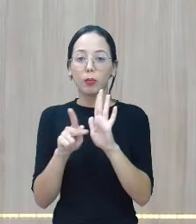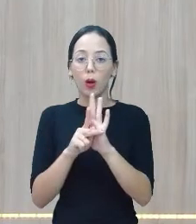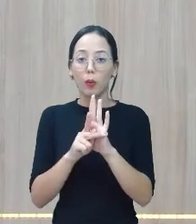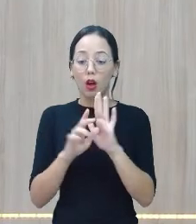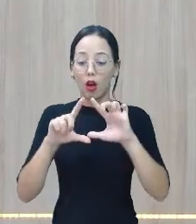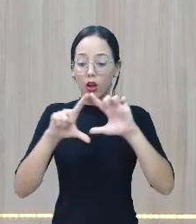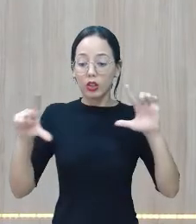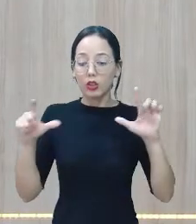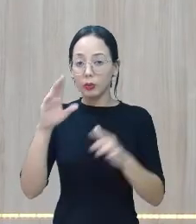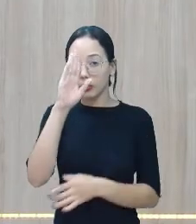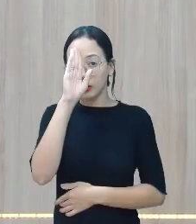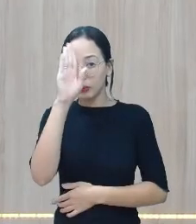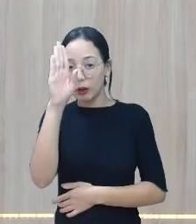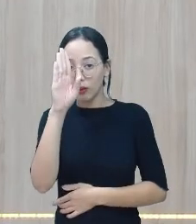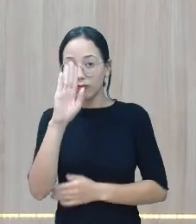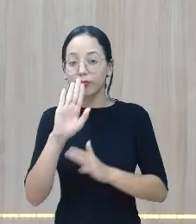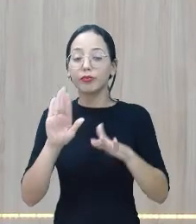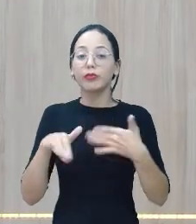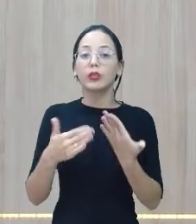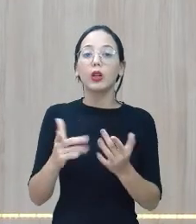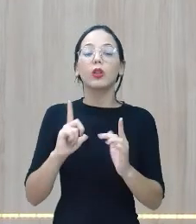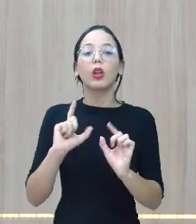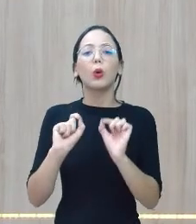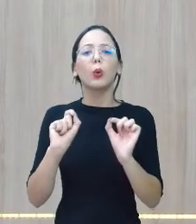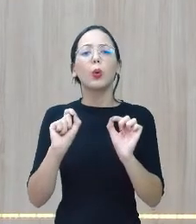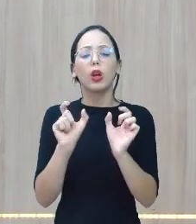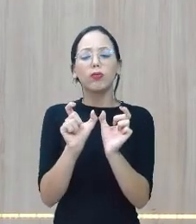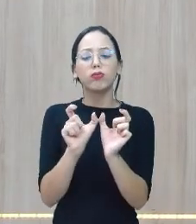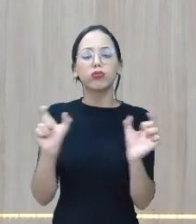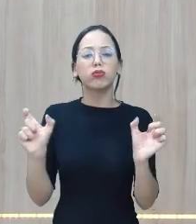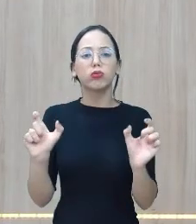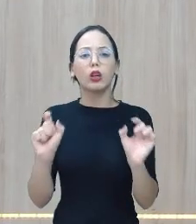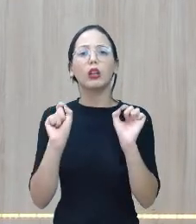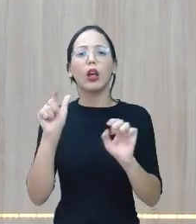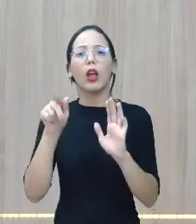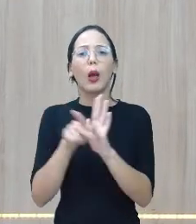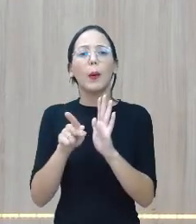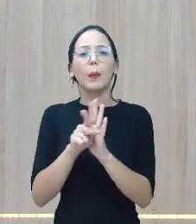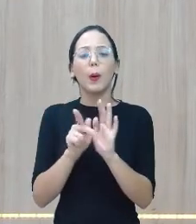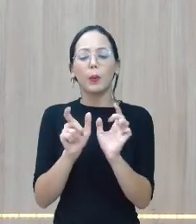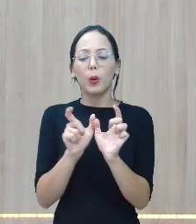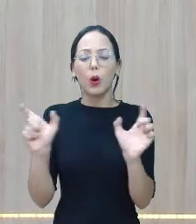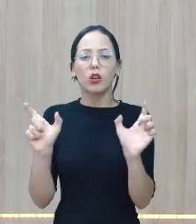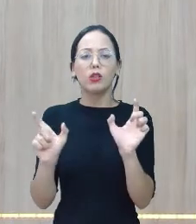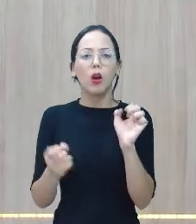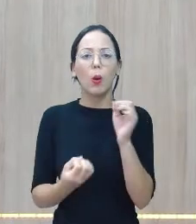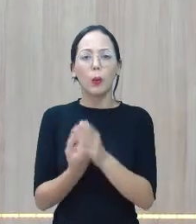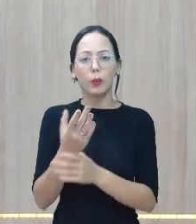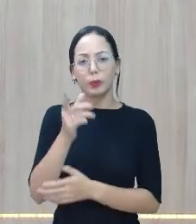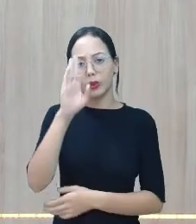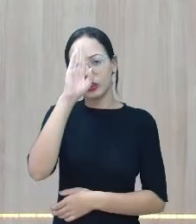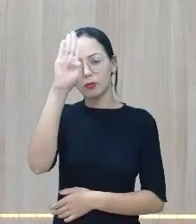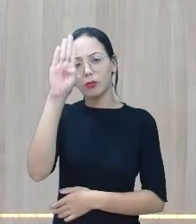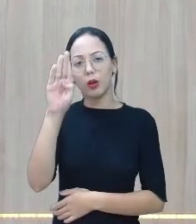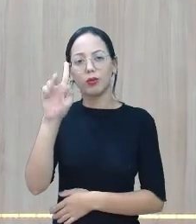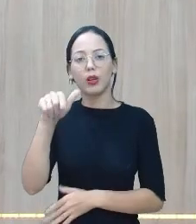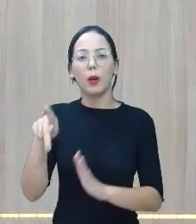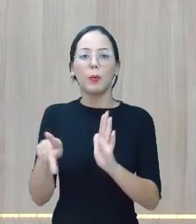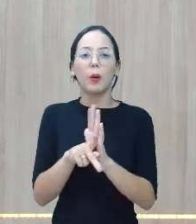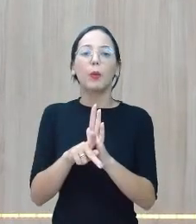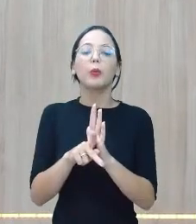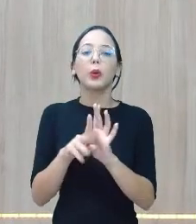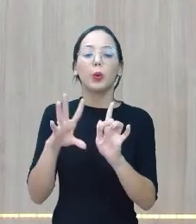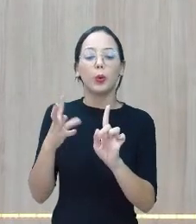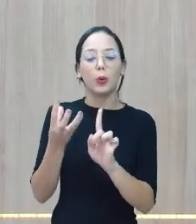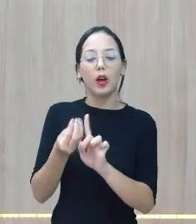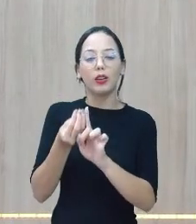principal, não é? Então, há uma quebra. E quem é esta oração principal? Os artistas, não é? E